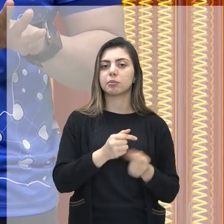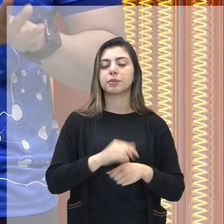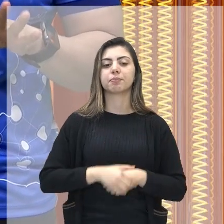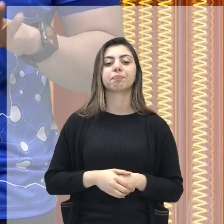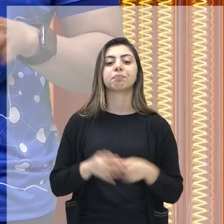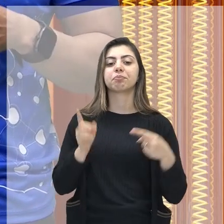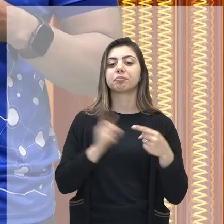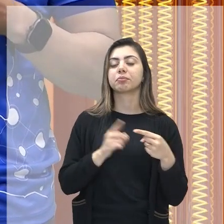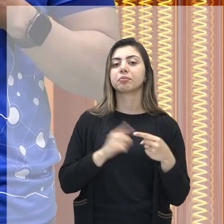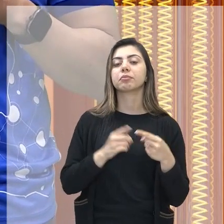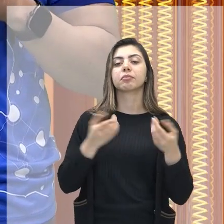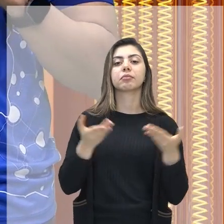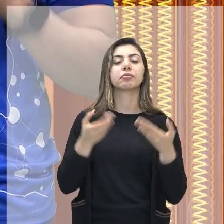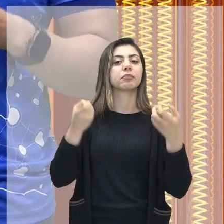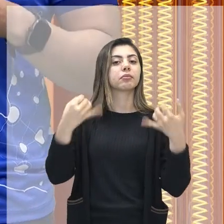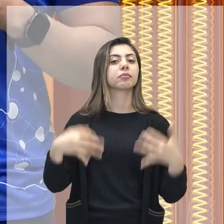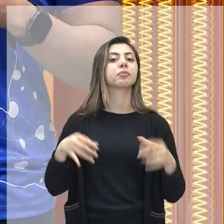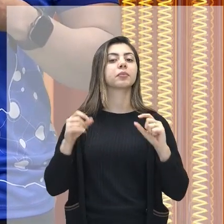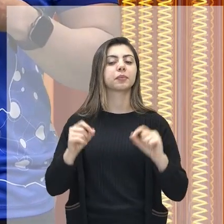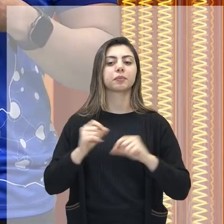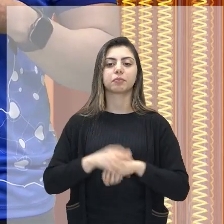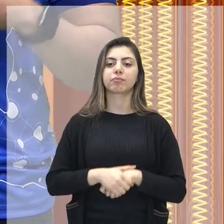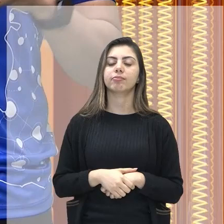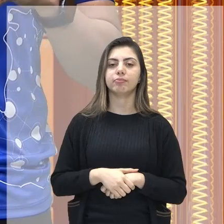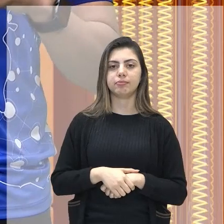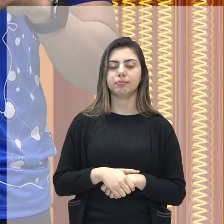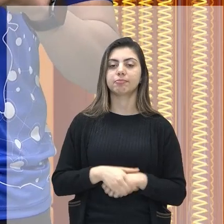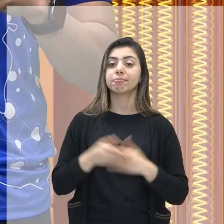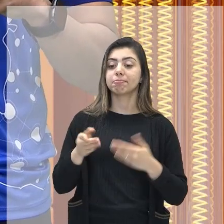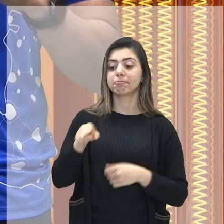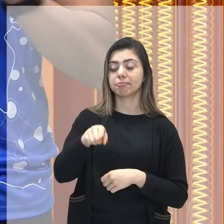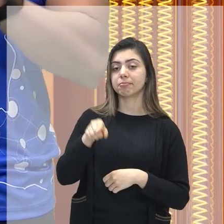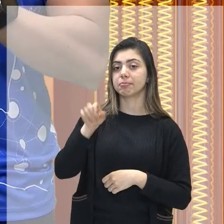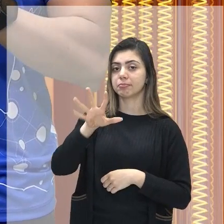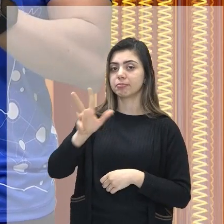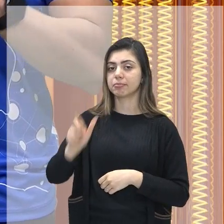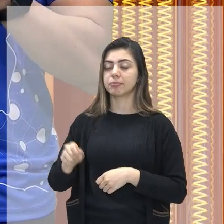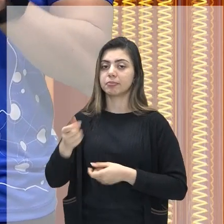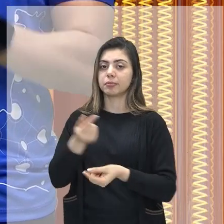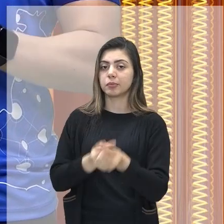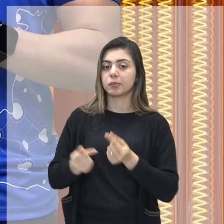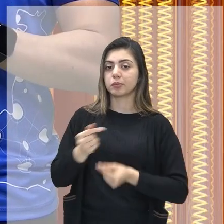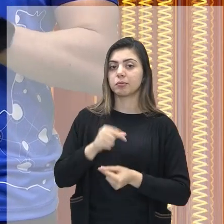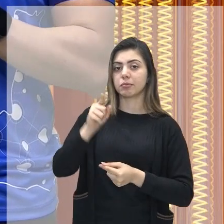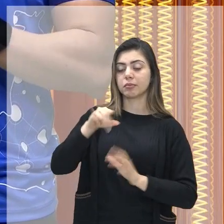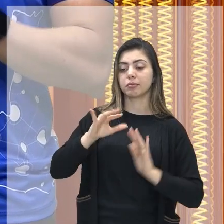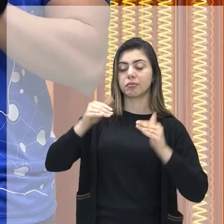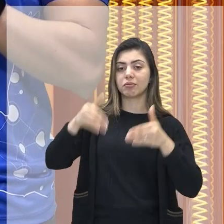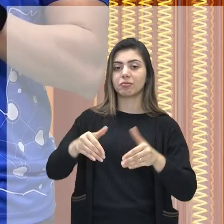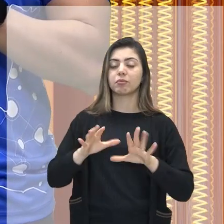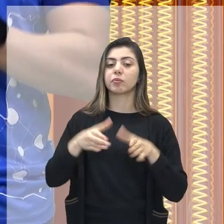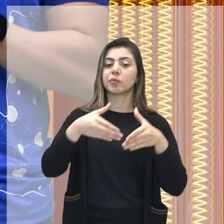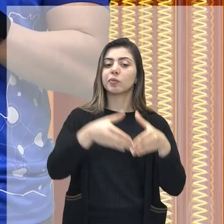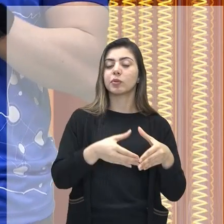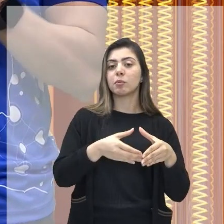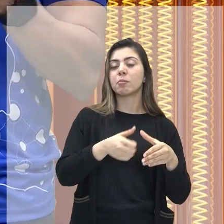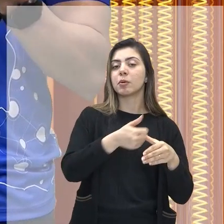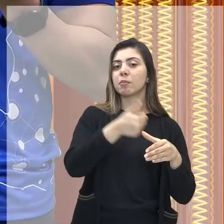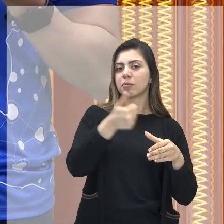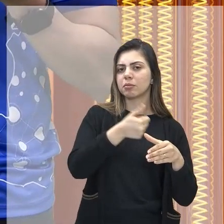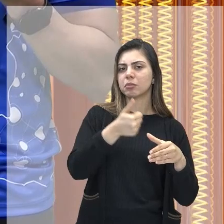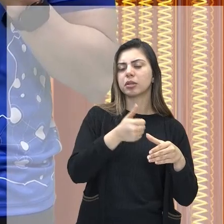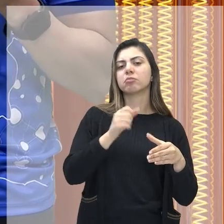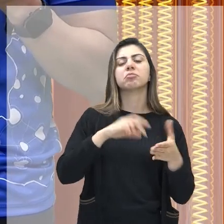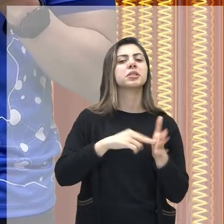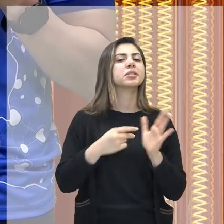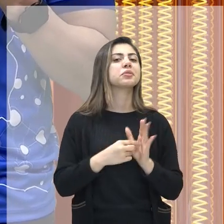que eu gostaria de destacar aqui para vocês é que a economia africana ela é baseada no setor primário. O que é esse setor primário, professor?